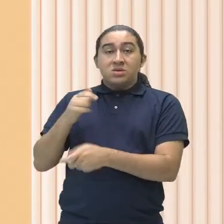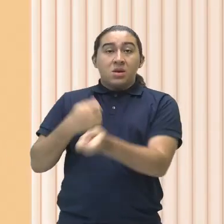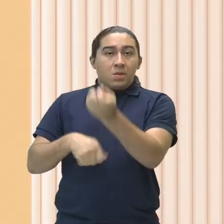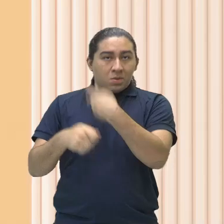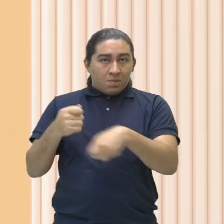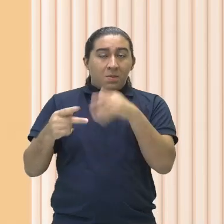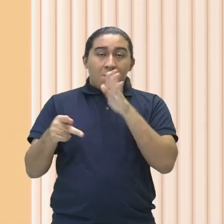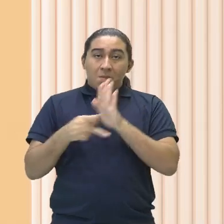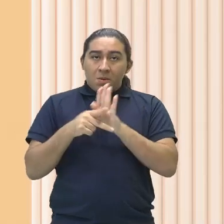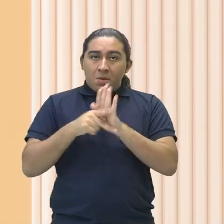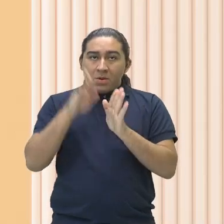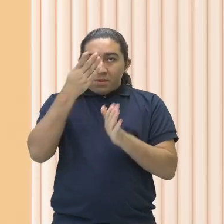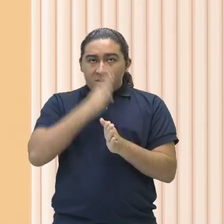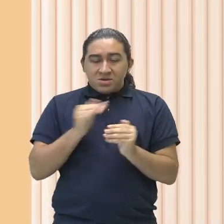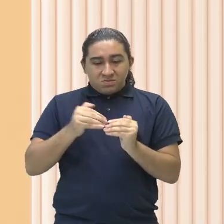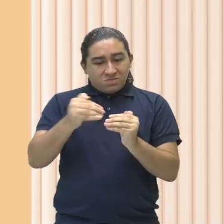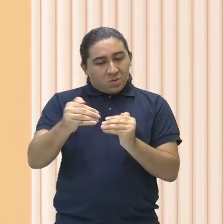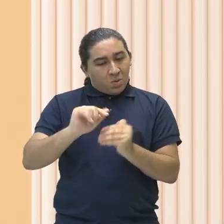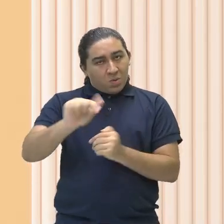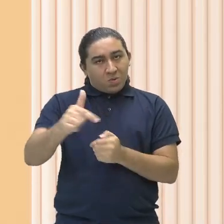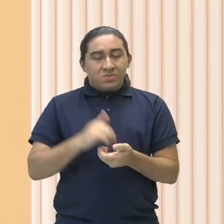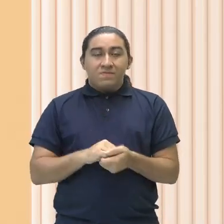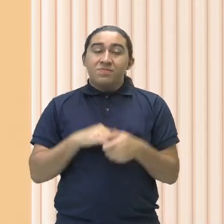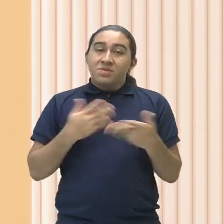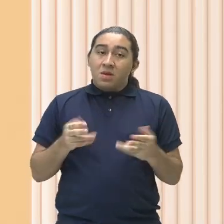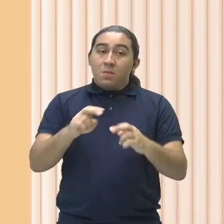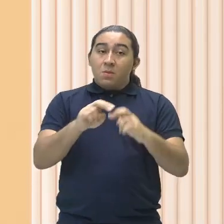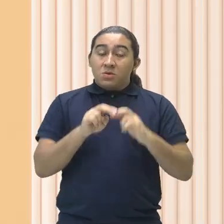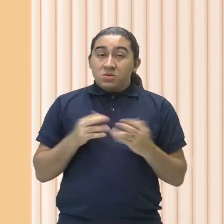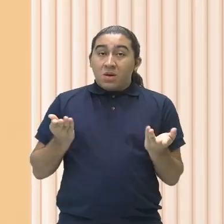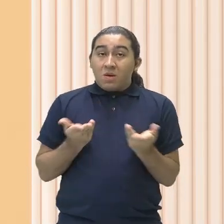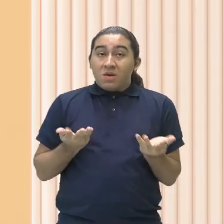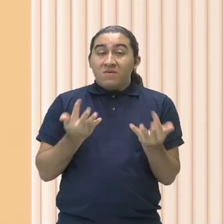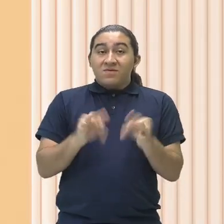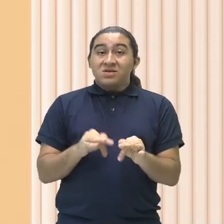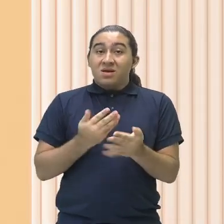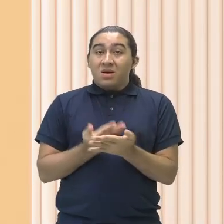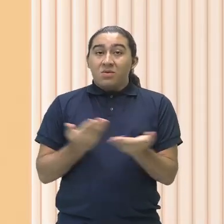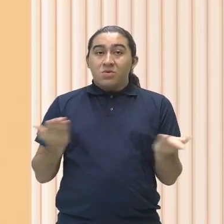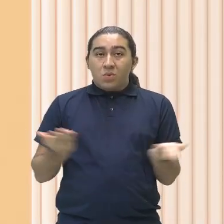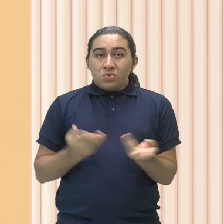do Brasil. Então, assim, a gente finaliza